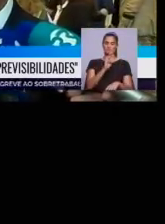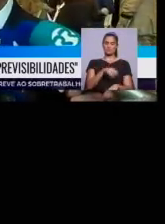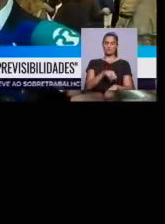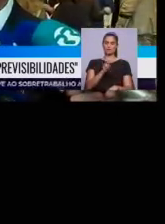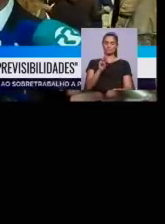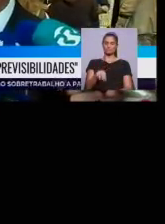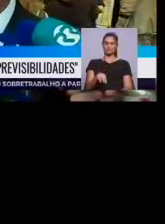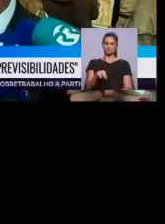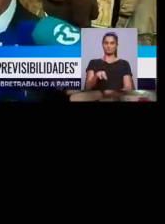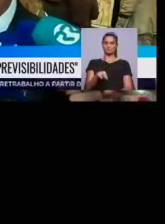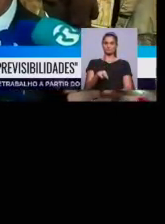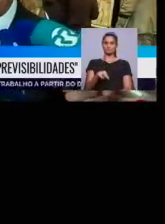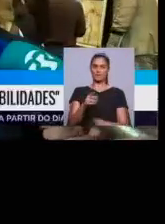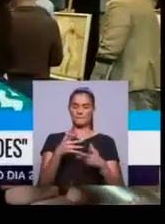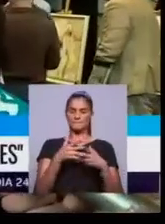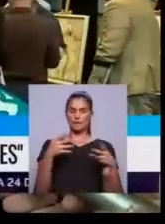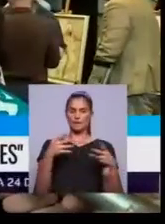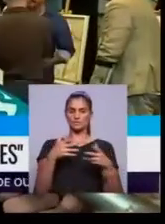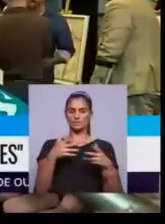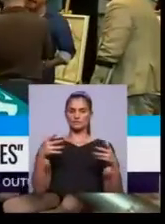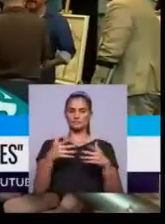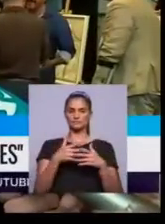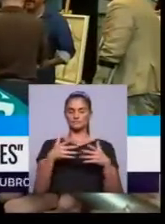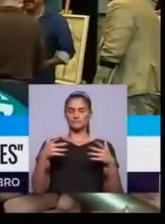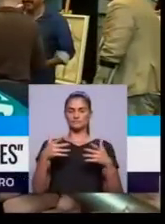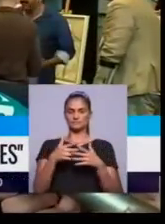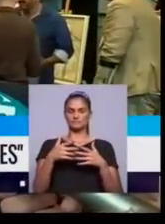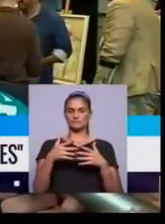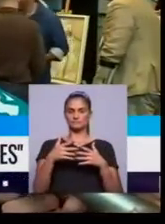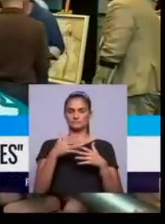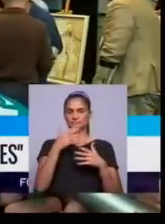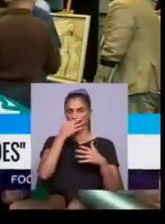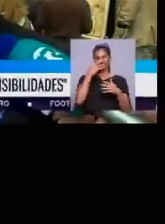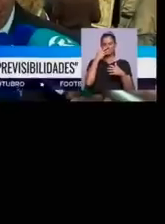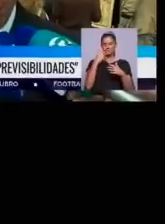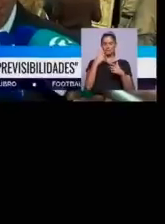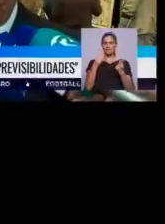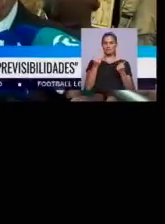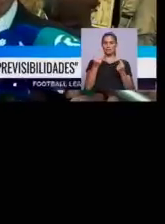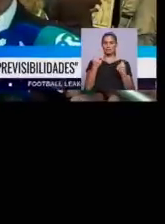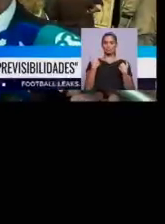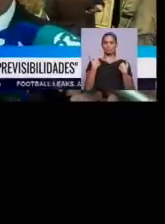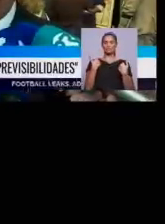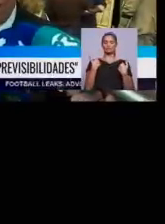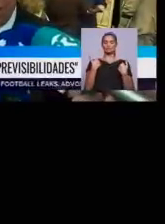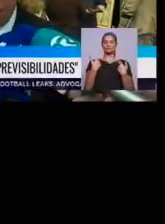pedidos que na sua maioria são do nativos